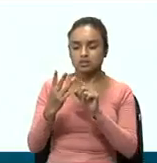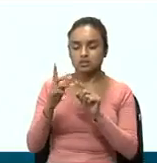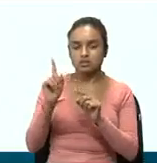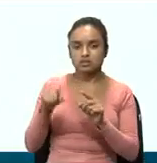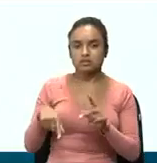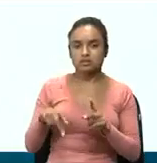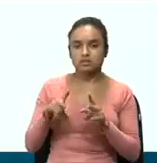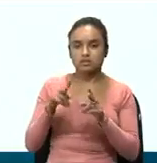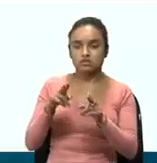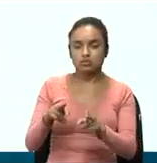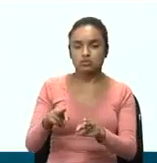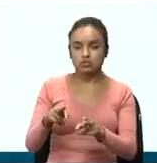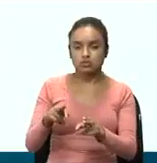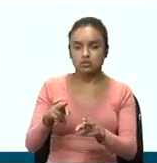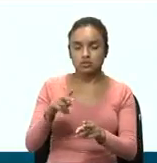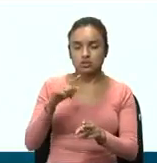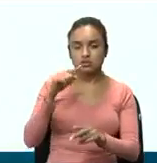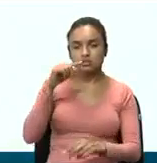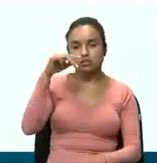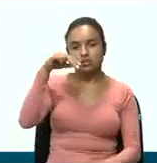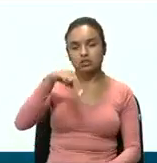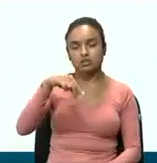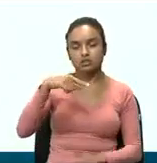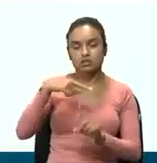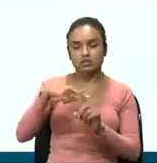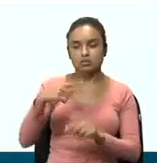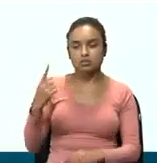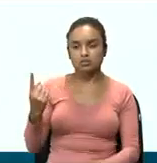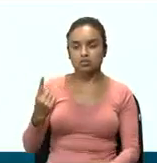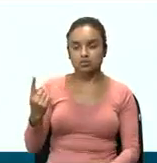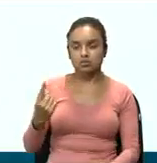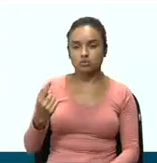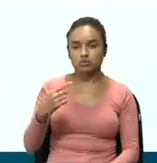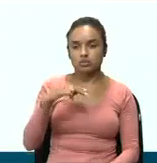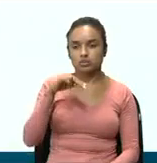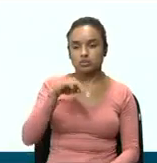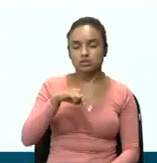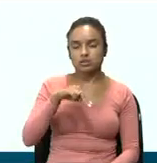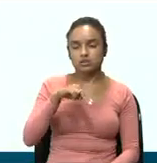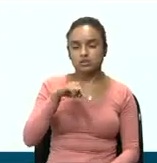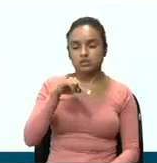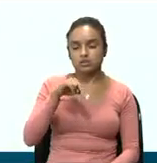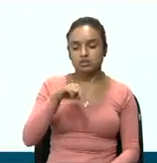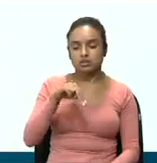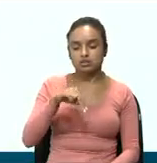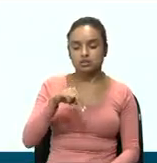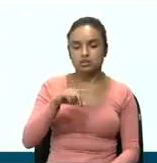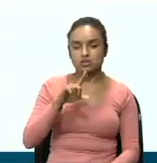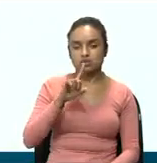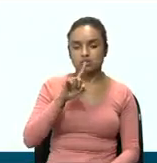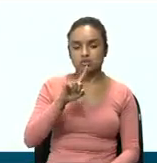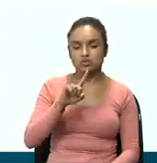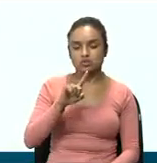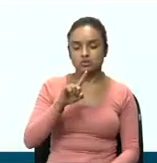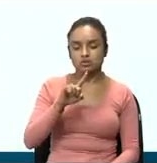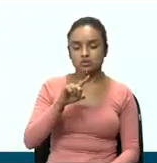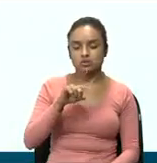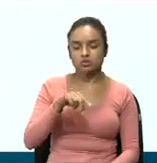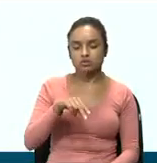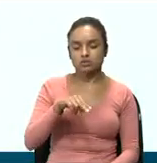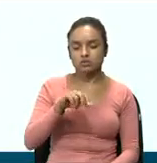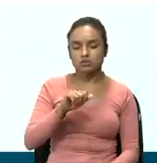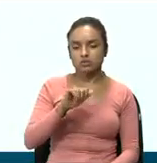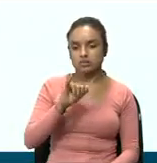de n e de n mais 1. Vamos olhar agora o seguinte. 1 sobre a